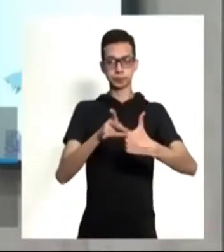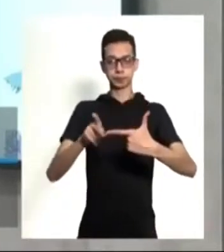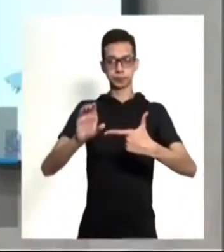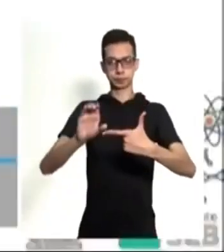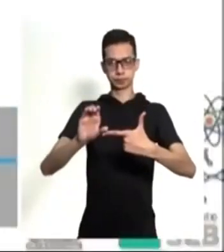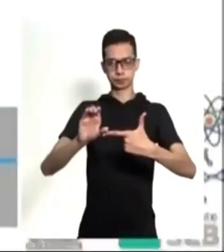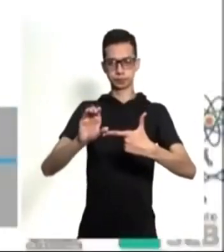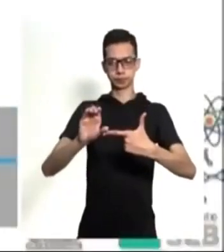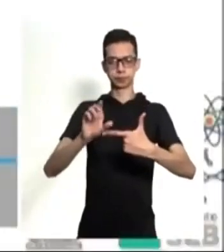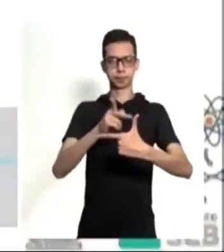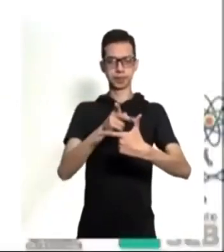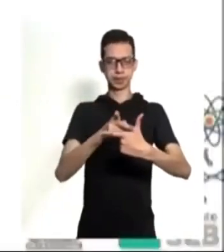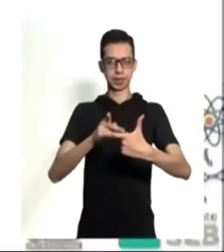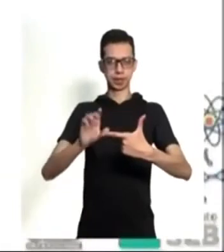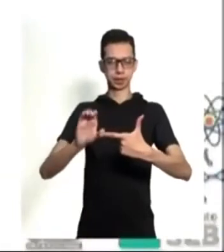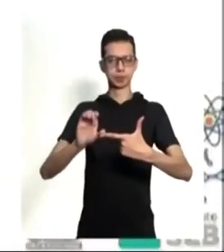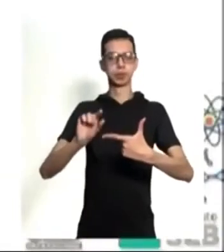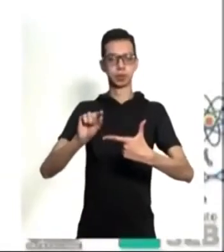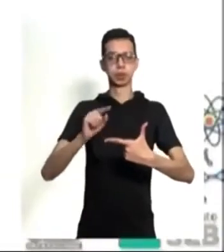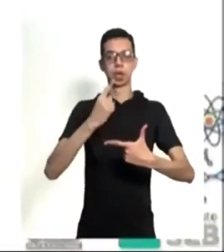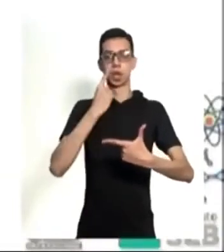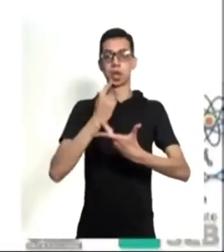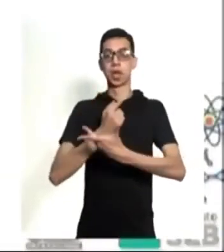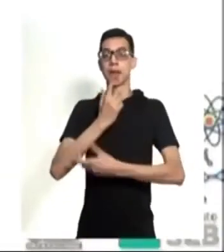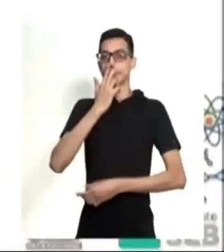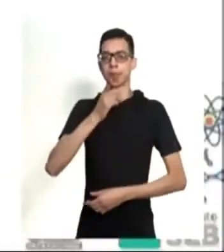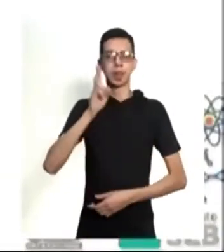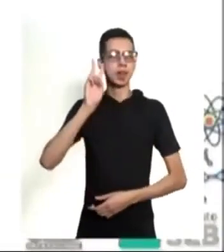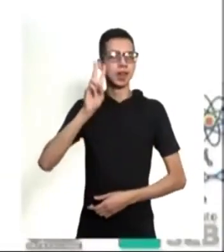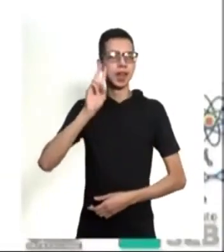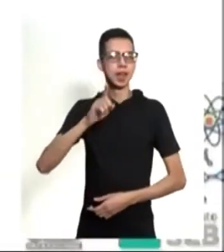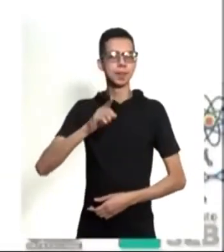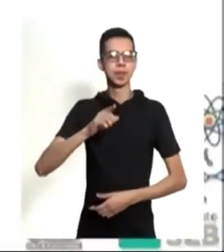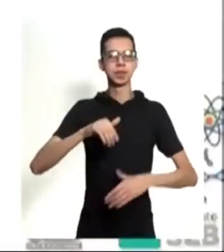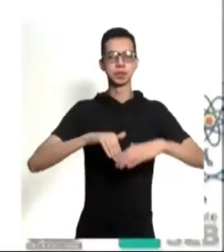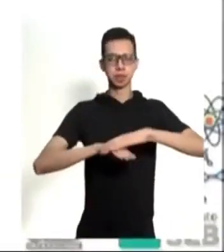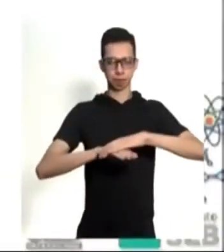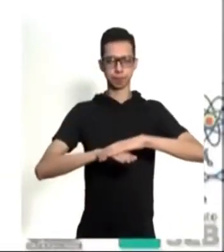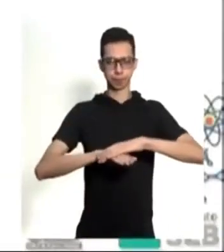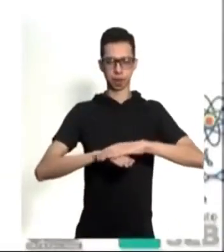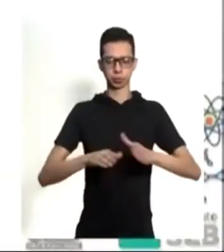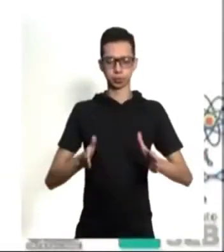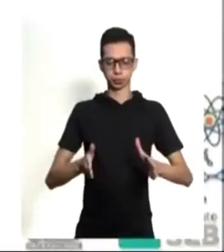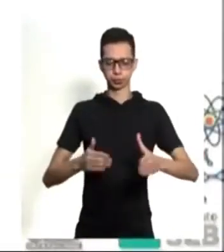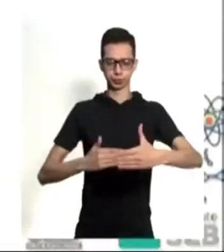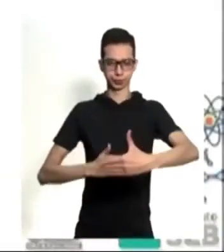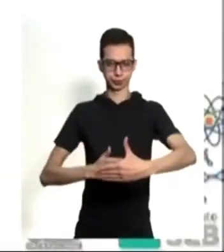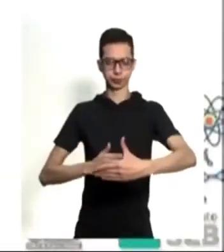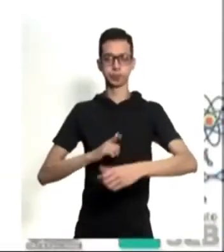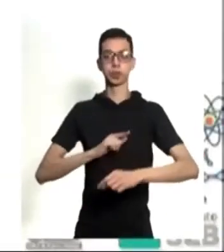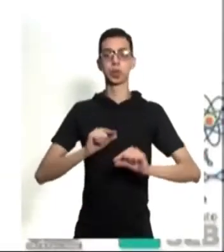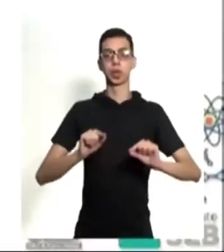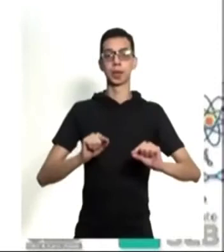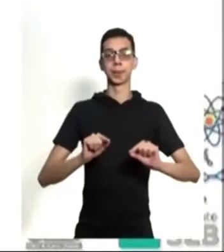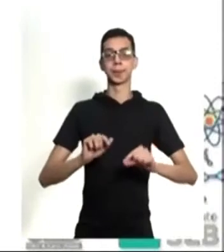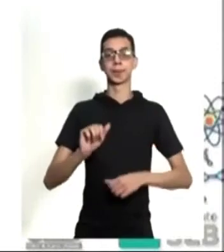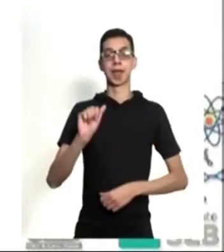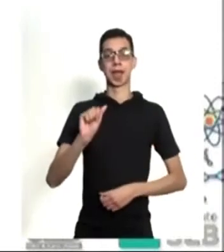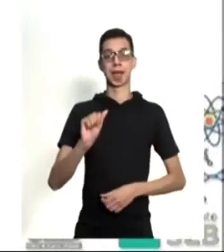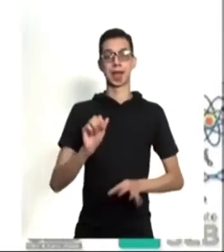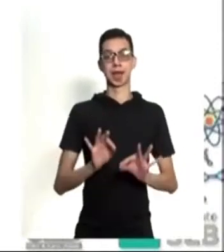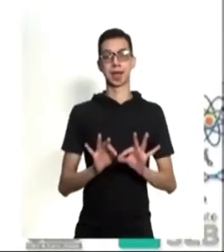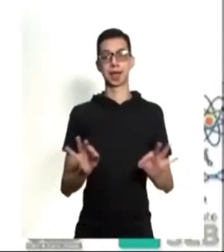É a caixinha de sapato. Veja que eu desenhei uma caixinha de sapato que tem comprimento A, largura B,